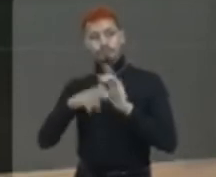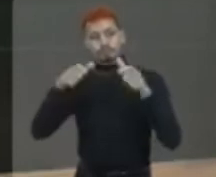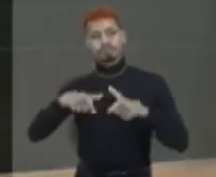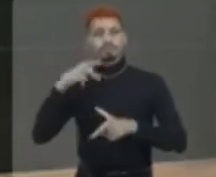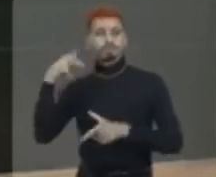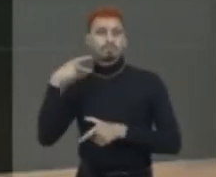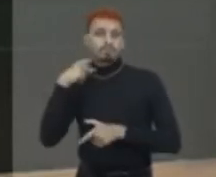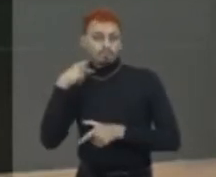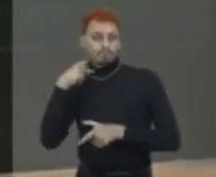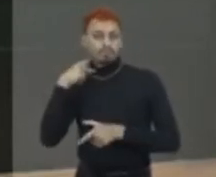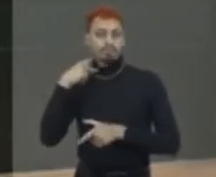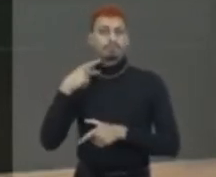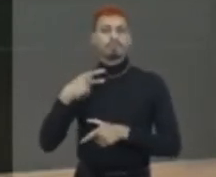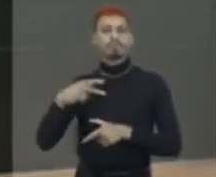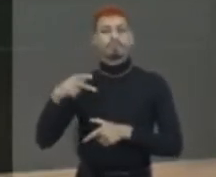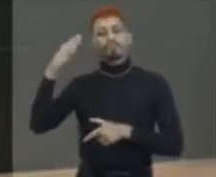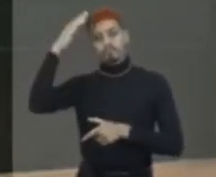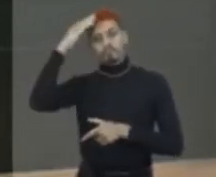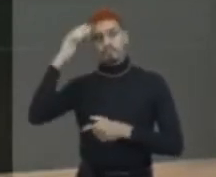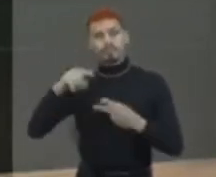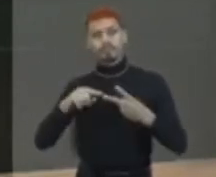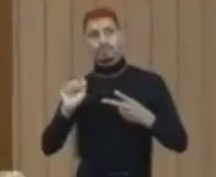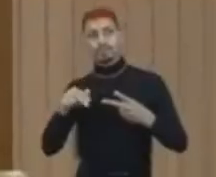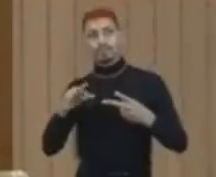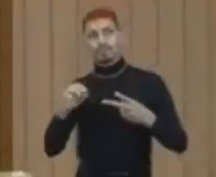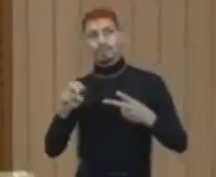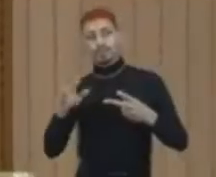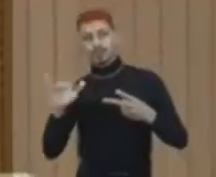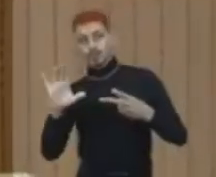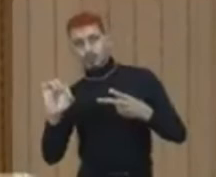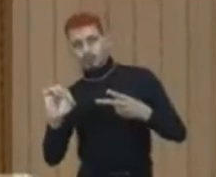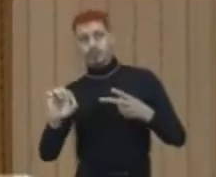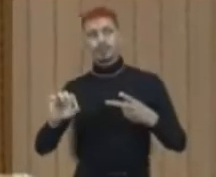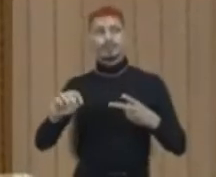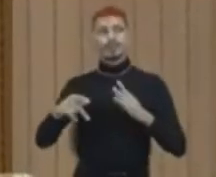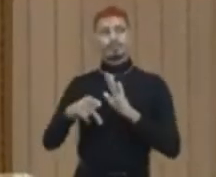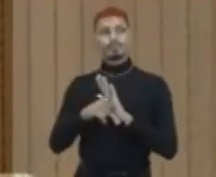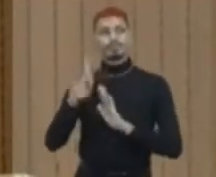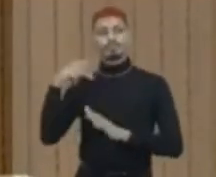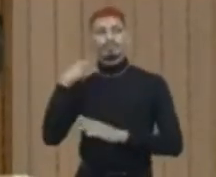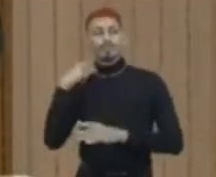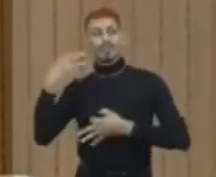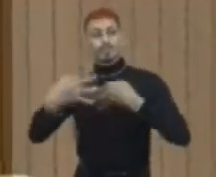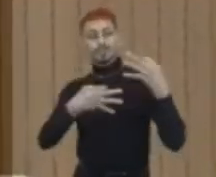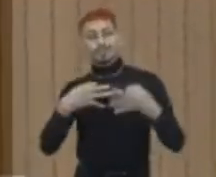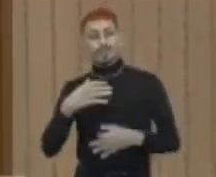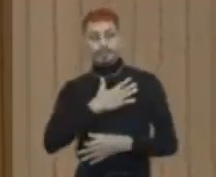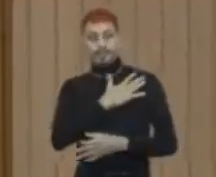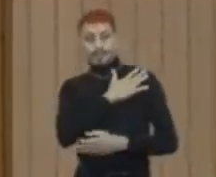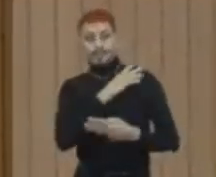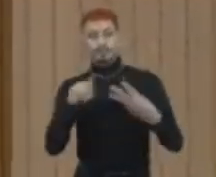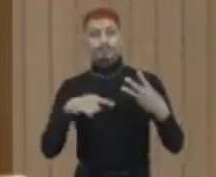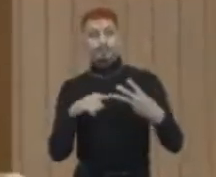Pará, o Dr. Antônio Pereira Duarte, Procurador-Geral da Justiça Militar, o Dr. Ricardo